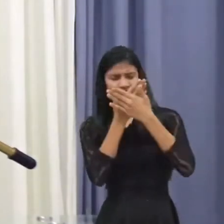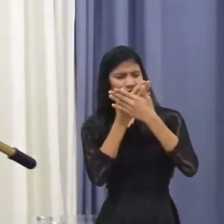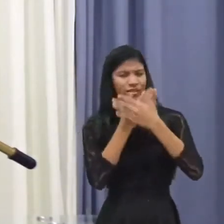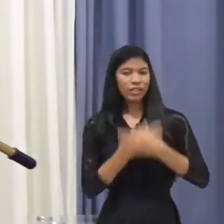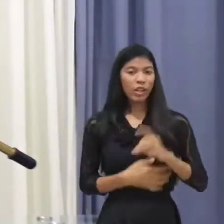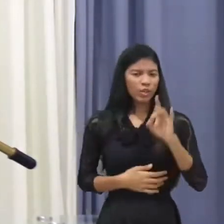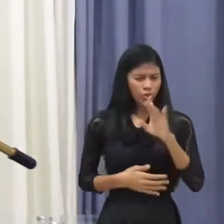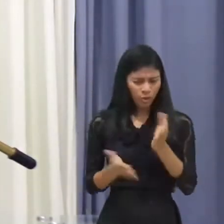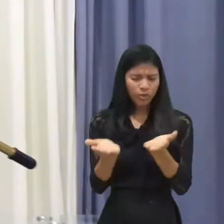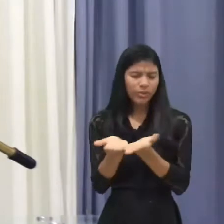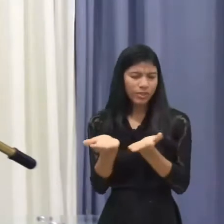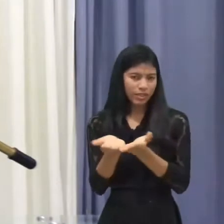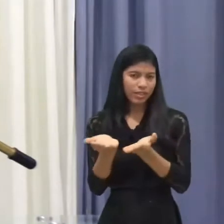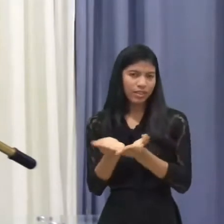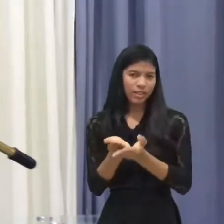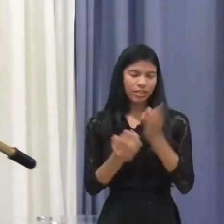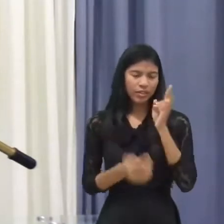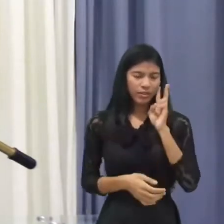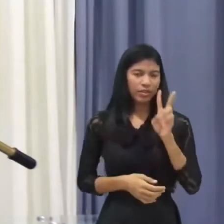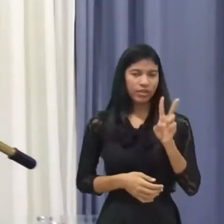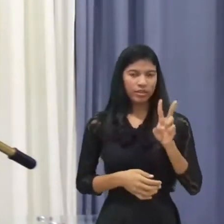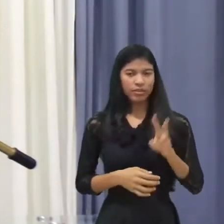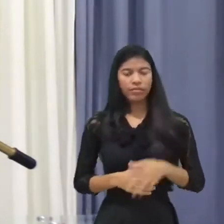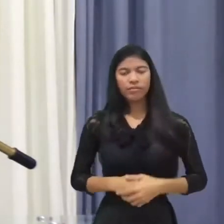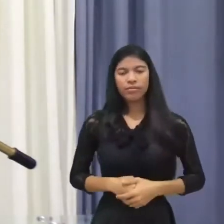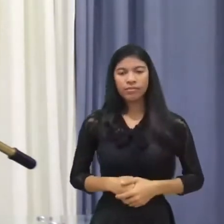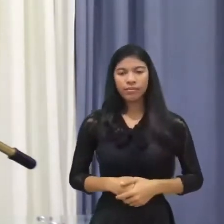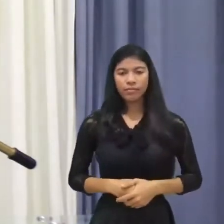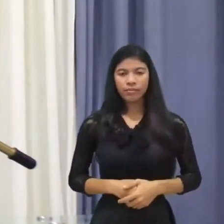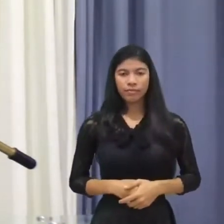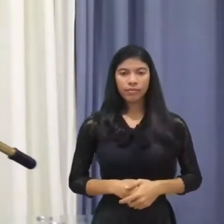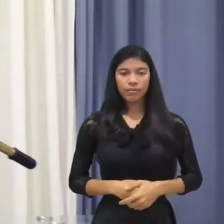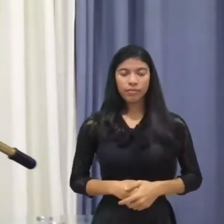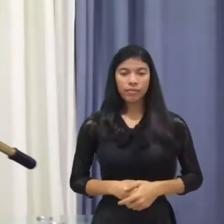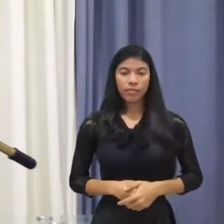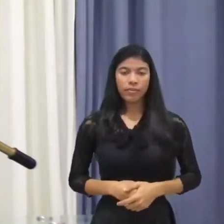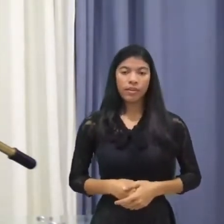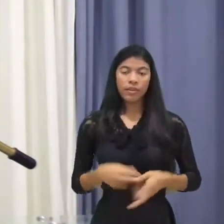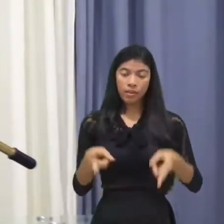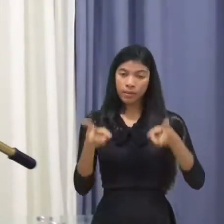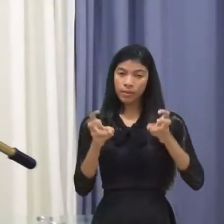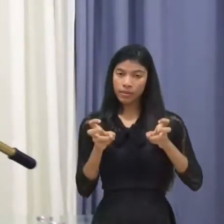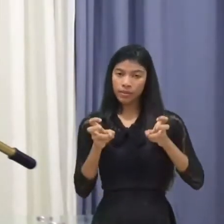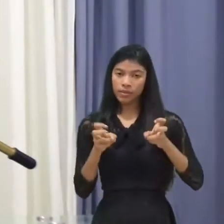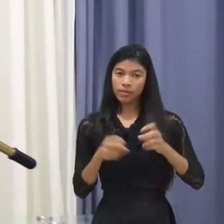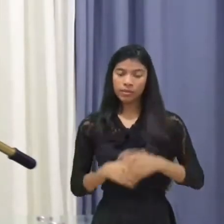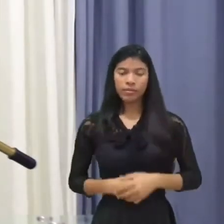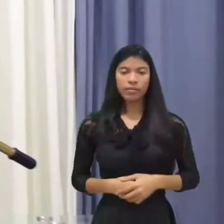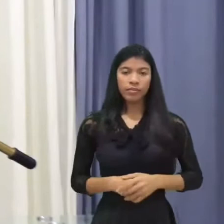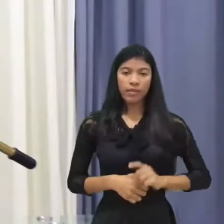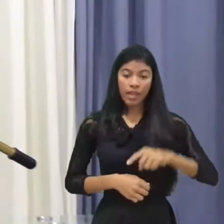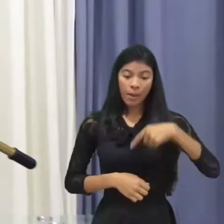somente a igreja. Somente a igreja. Vejam que depois que Jesus ressuscitou de entre